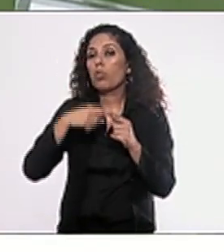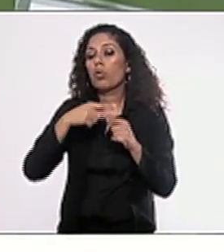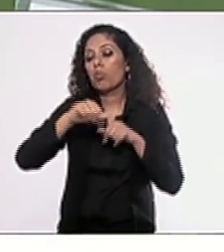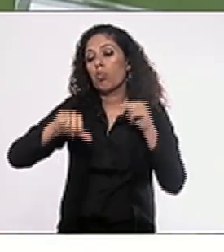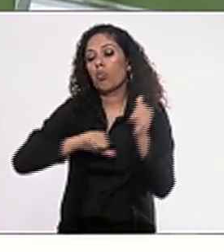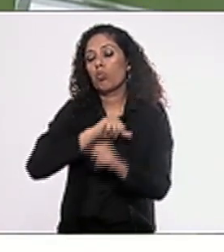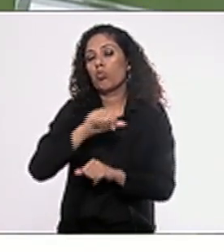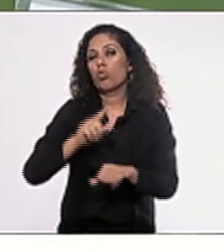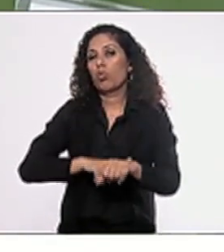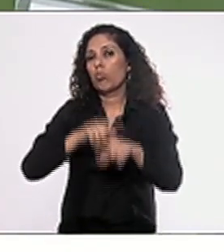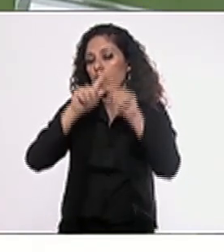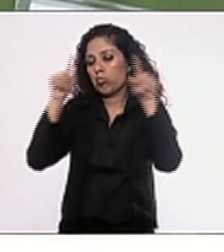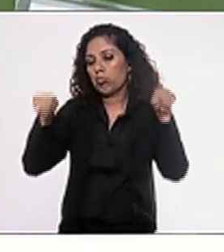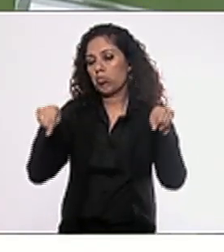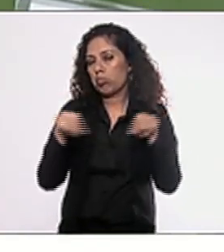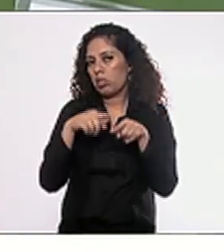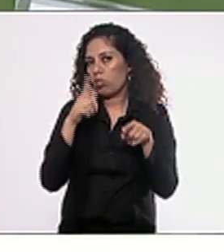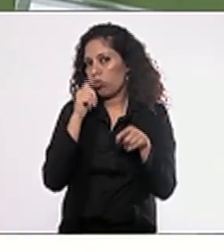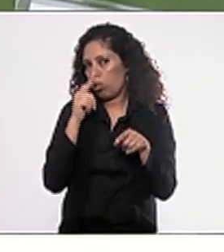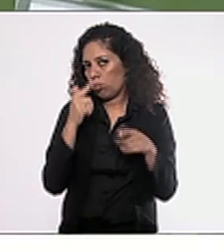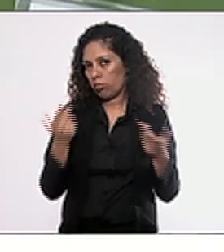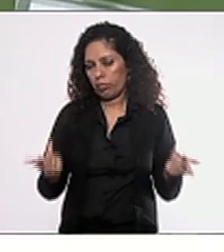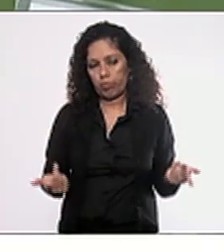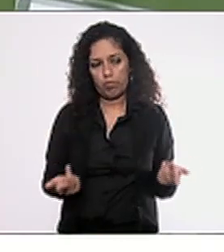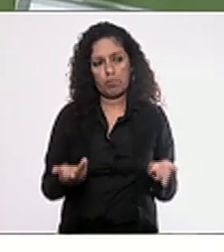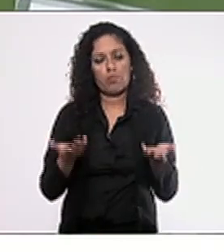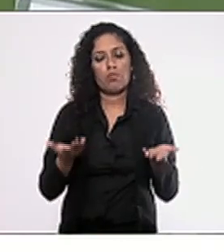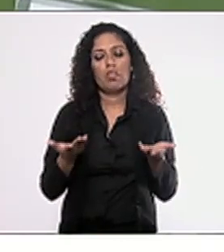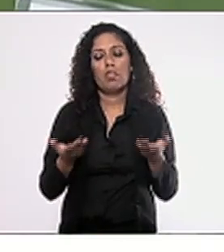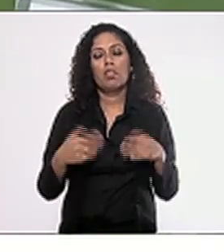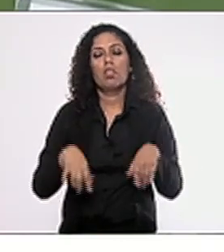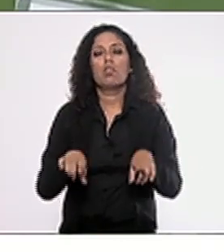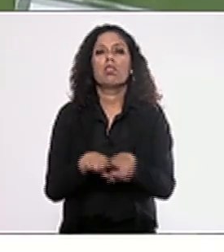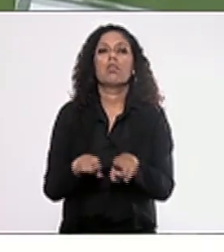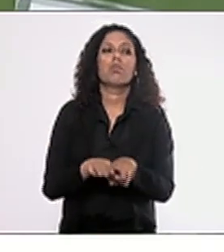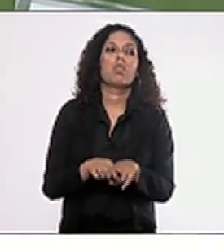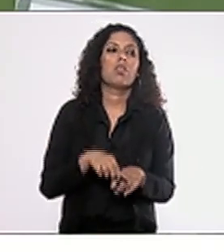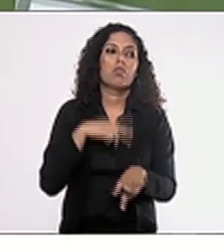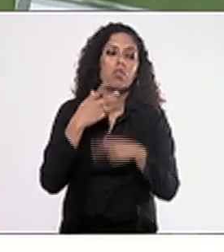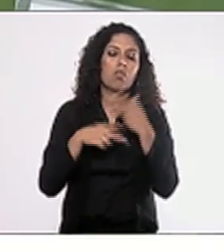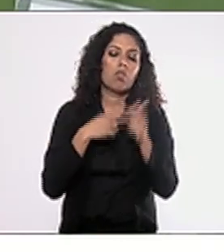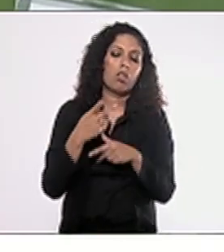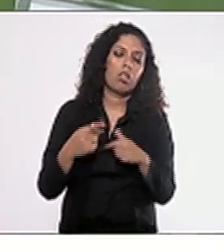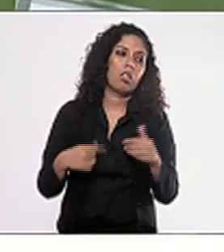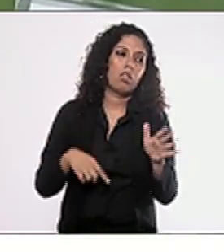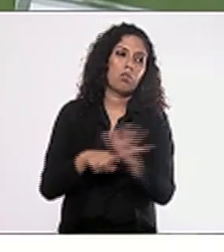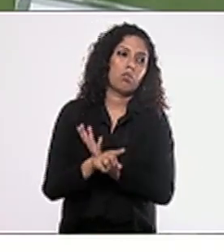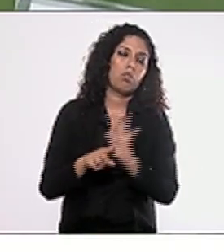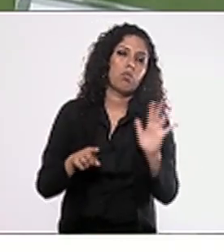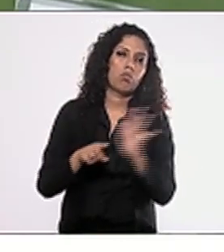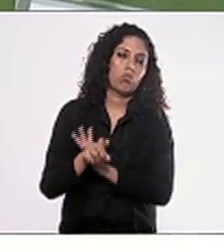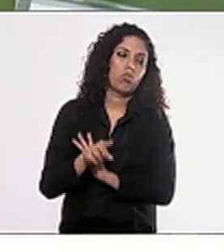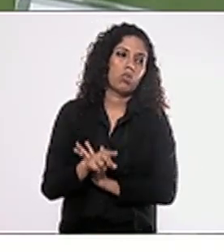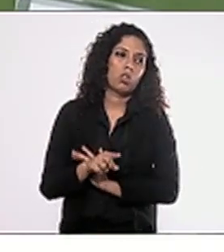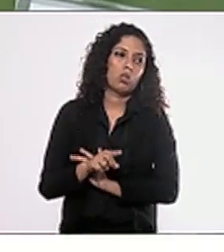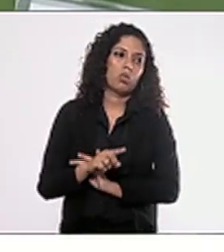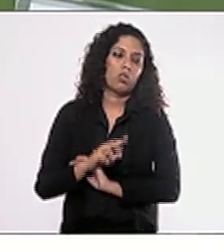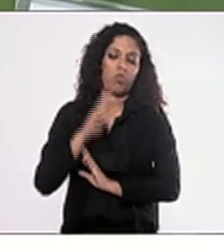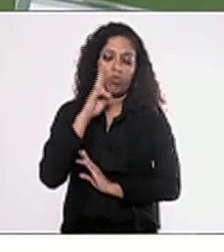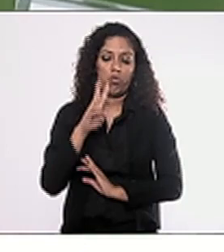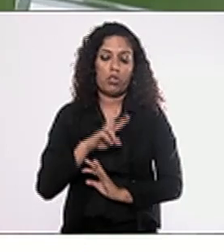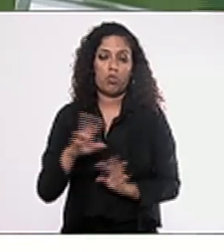eu até ia ouvir primeiro os nossos convidados para depois formular as perguntas, mas já lapidando um